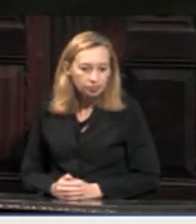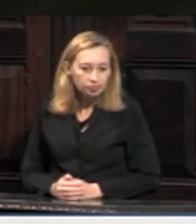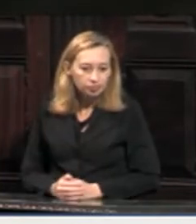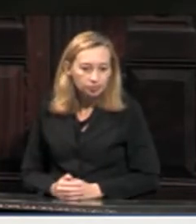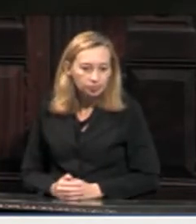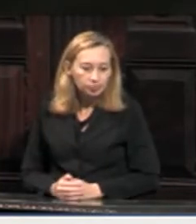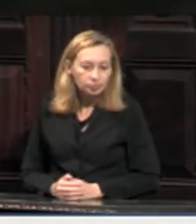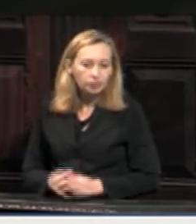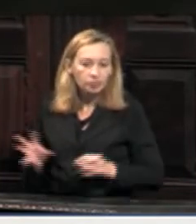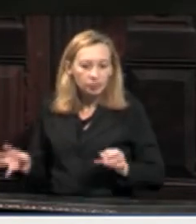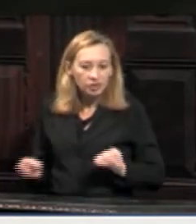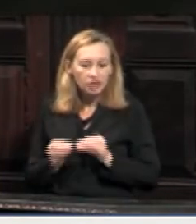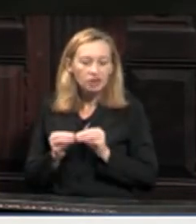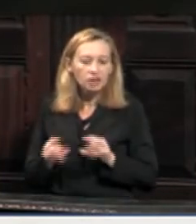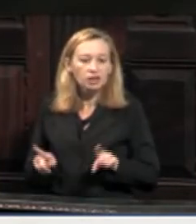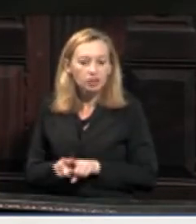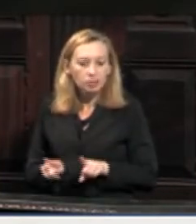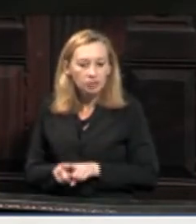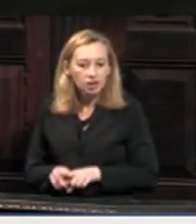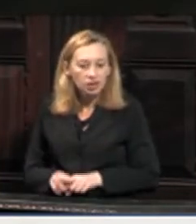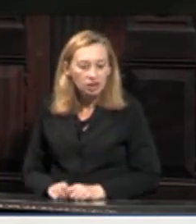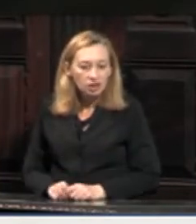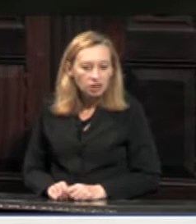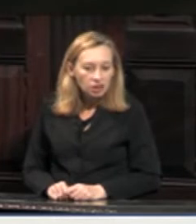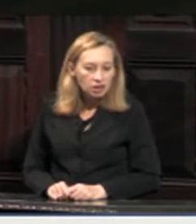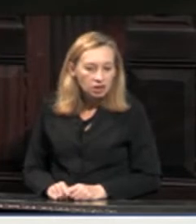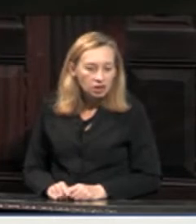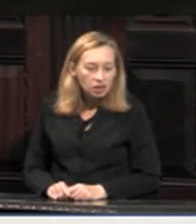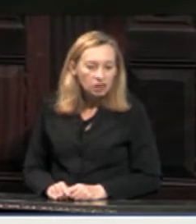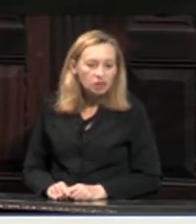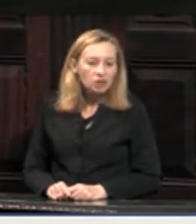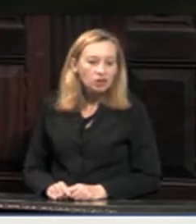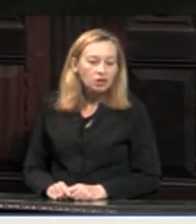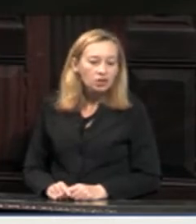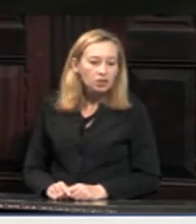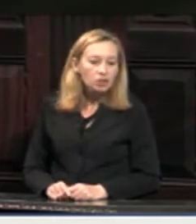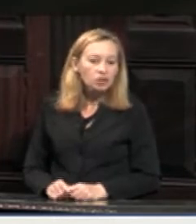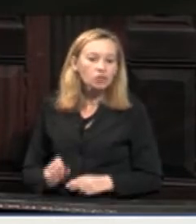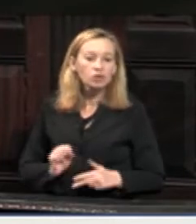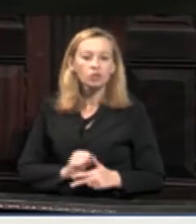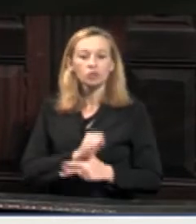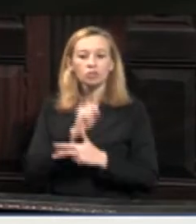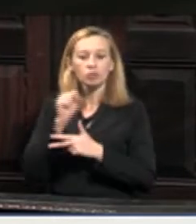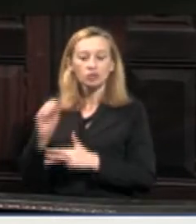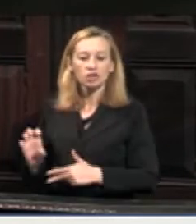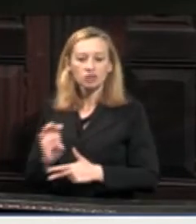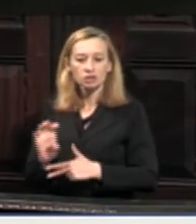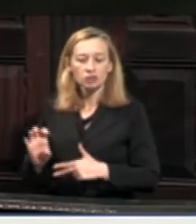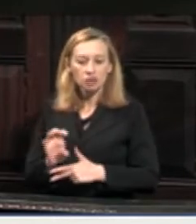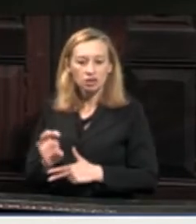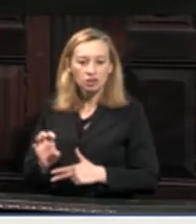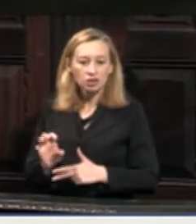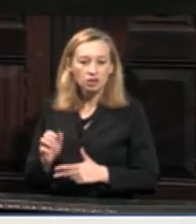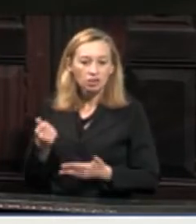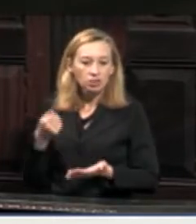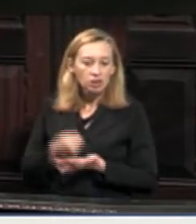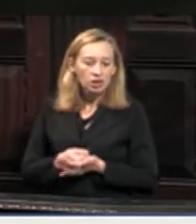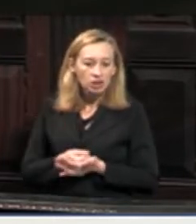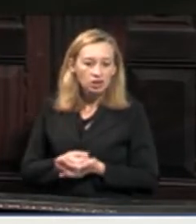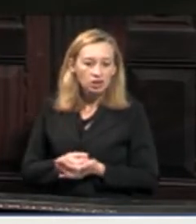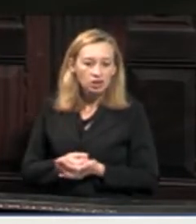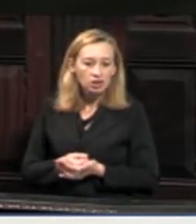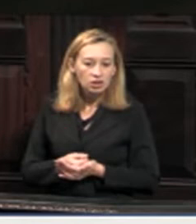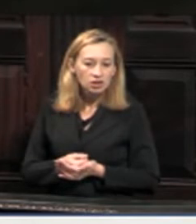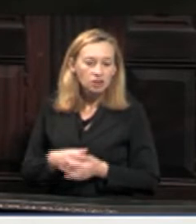eu acrescentei uma pequena menção, que é a seguinte: o artigo vai assim: o Poder Executivo fica autorizado a instituir a Comissão Especial Intersetorial